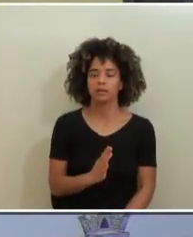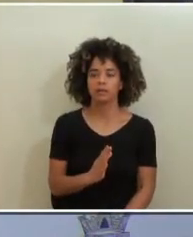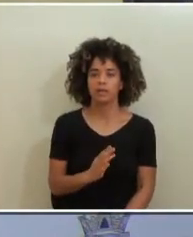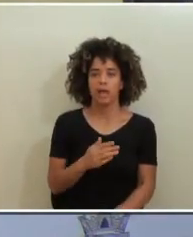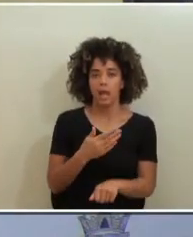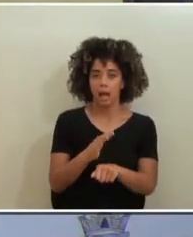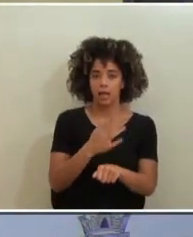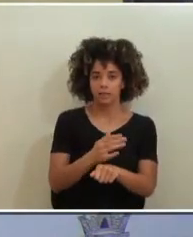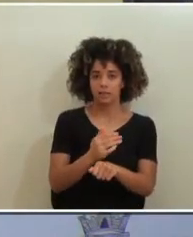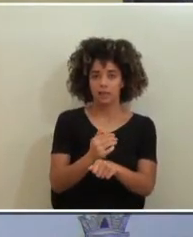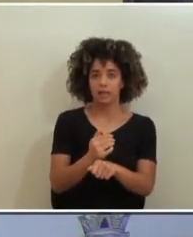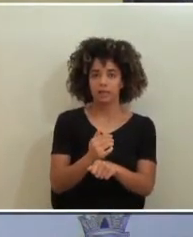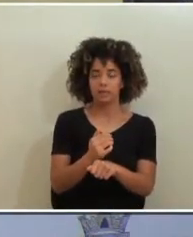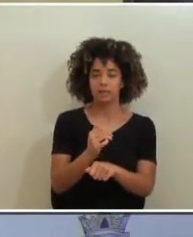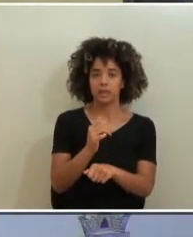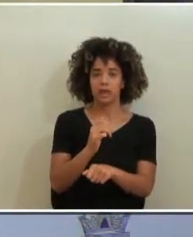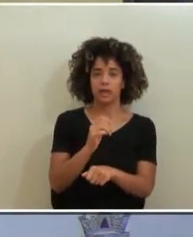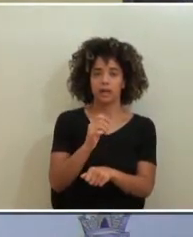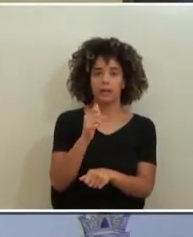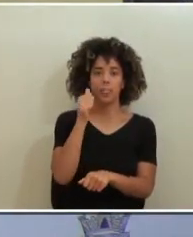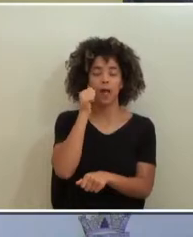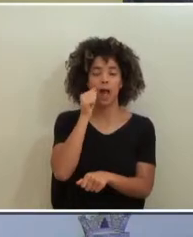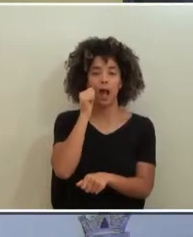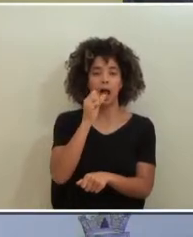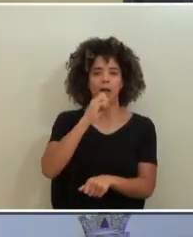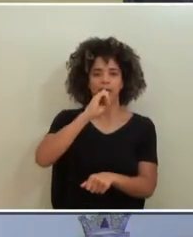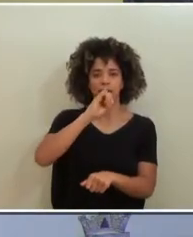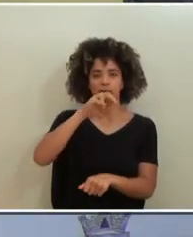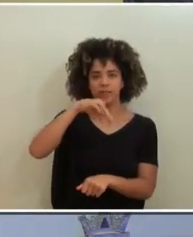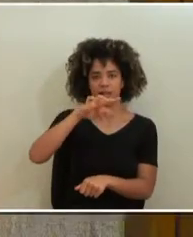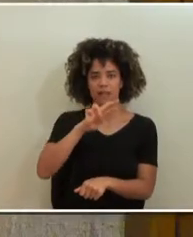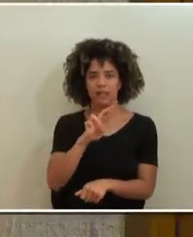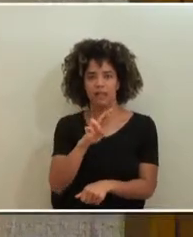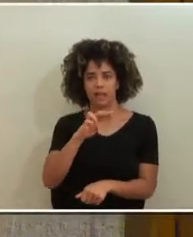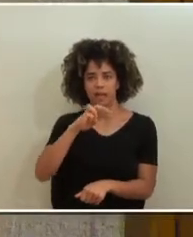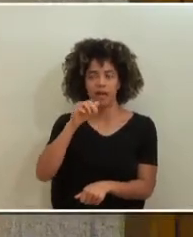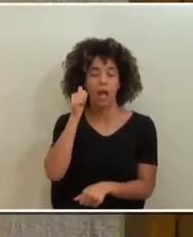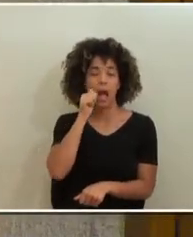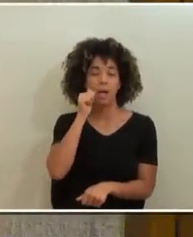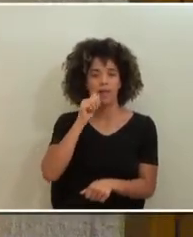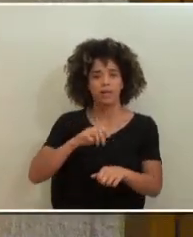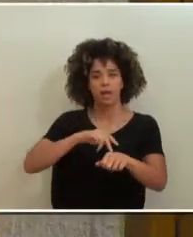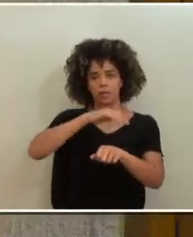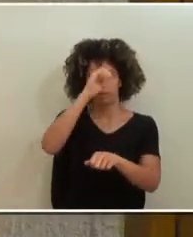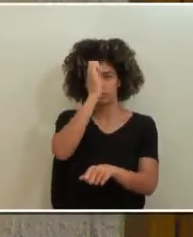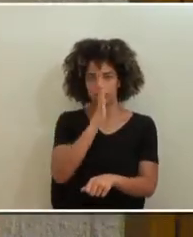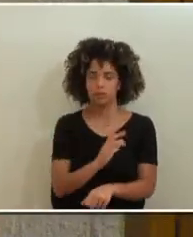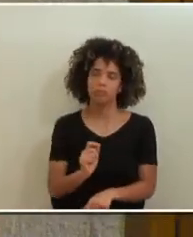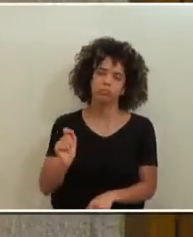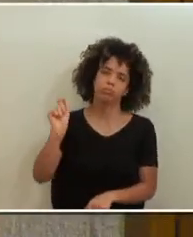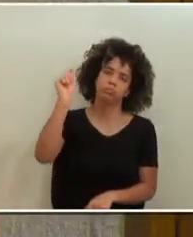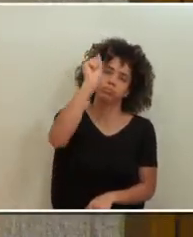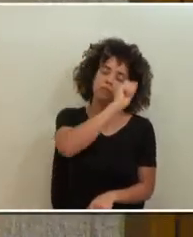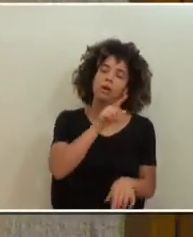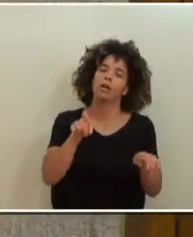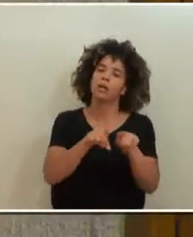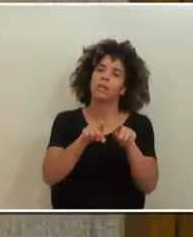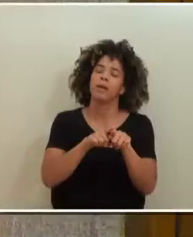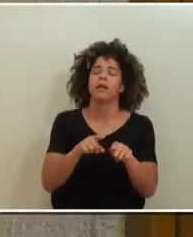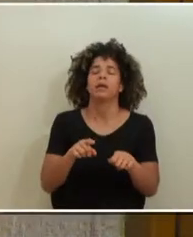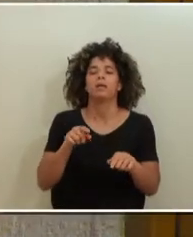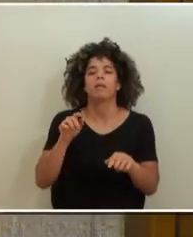dos escoteiros do Brasil e sua coordenação de eventos locais e regionais, destacam-se sua